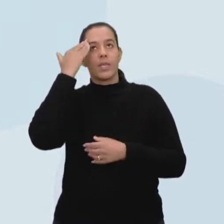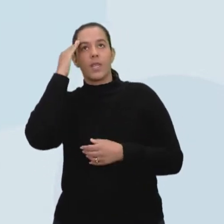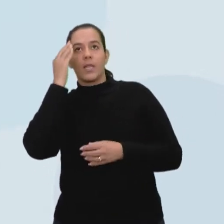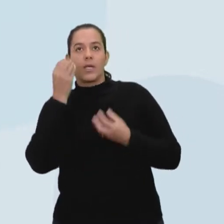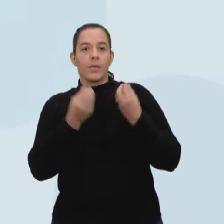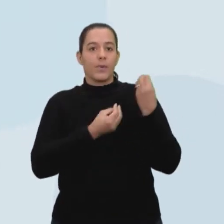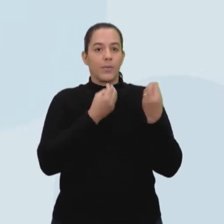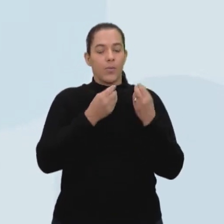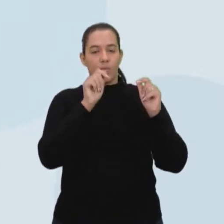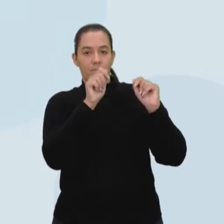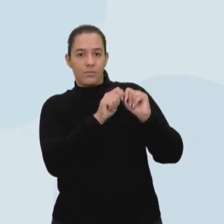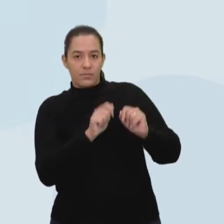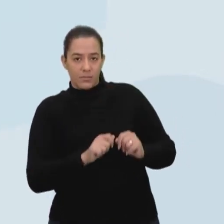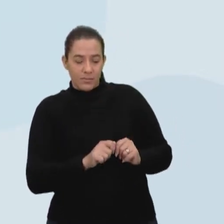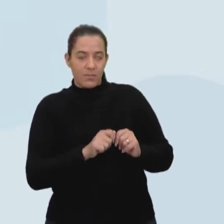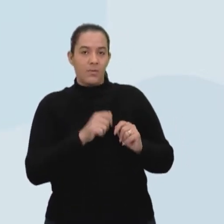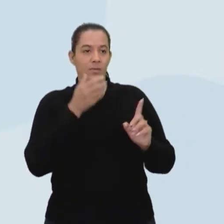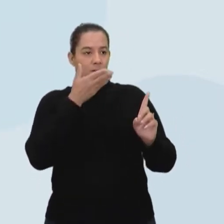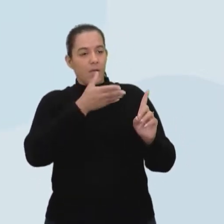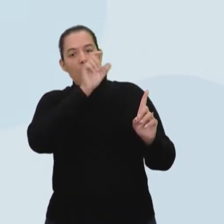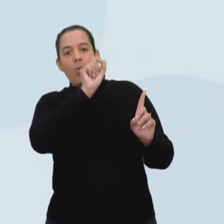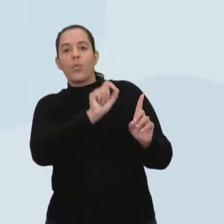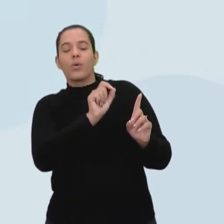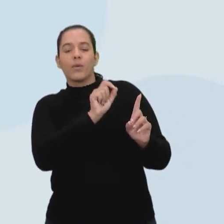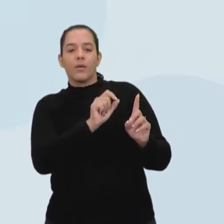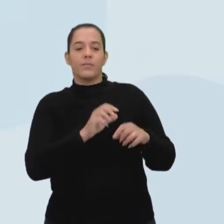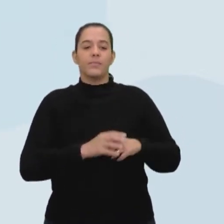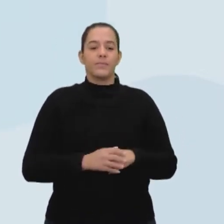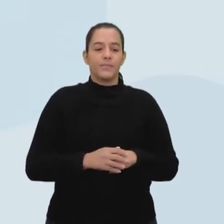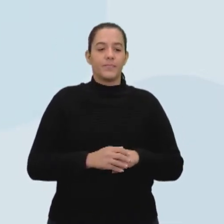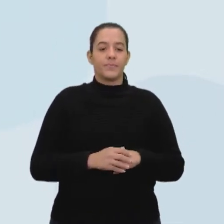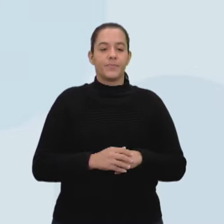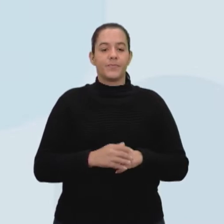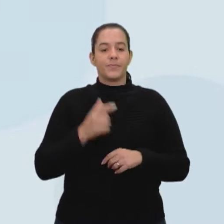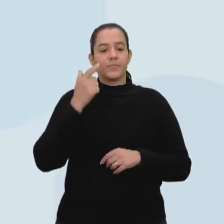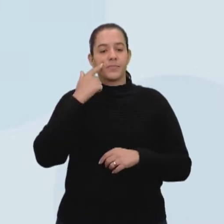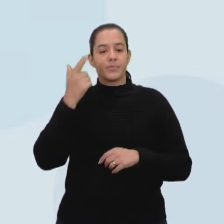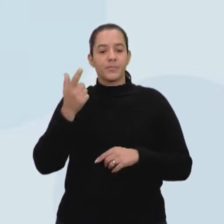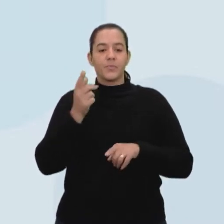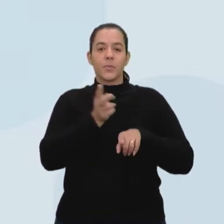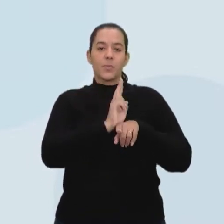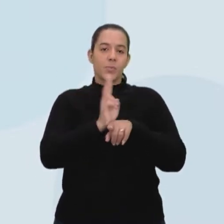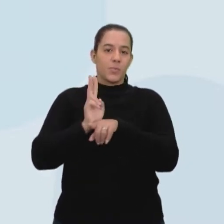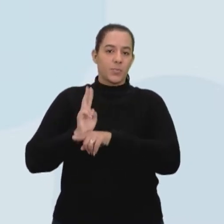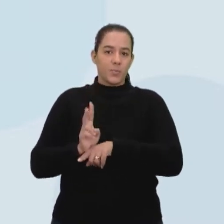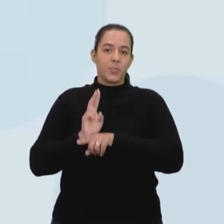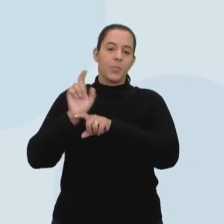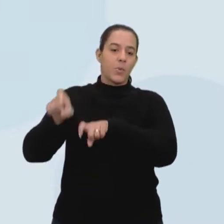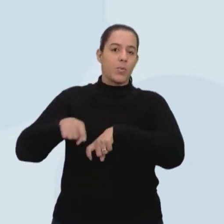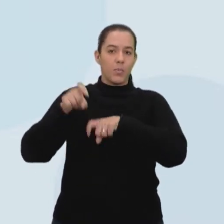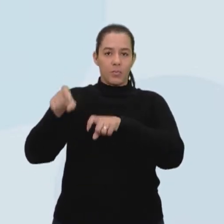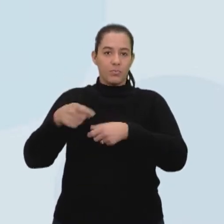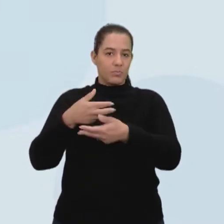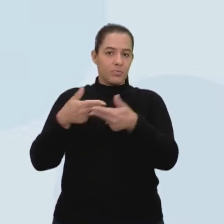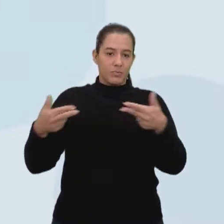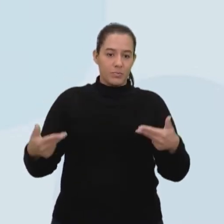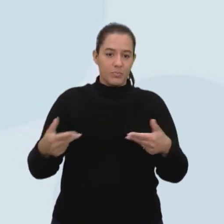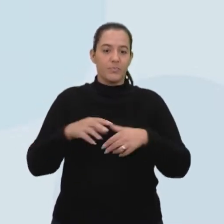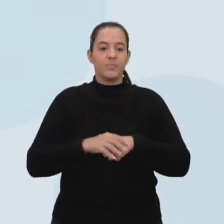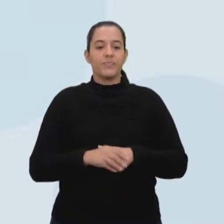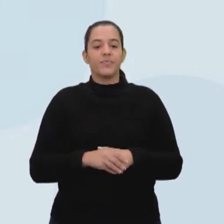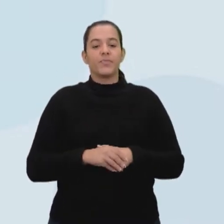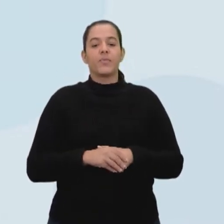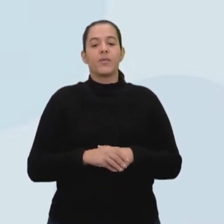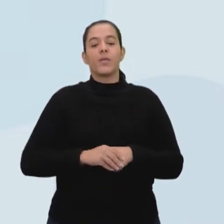funciona esse tipo de jornalismo. Agência mural é um exemplo que a gente tem, né? As temáticas do